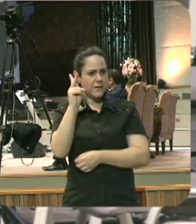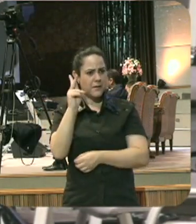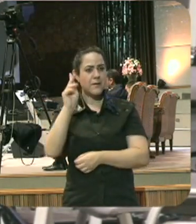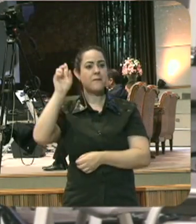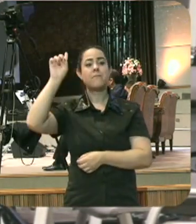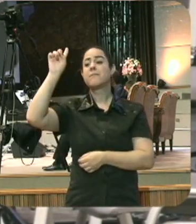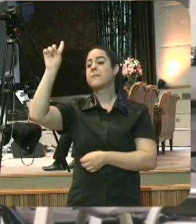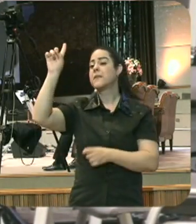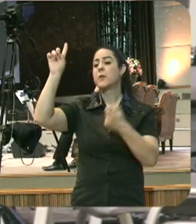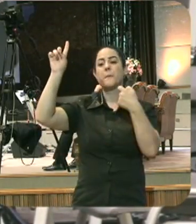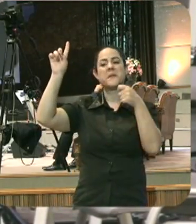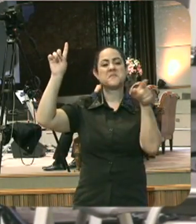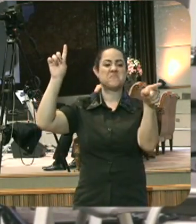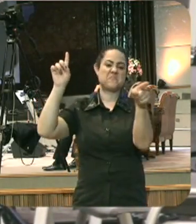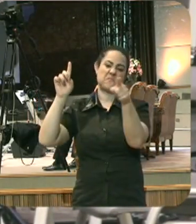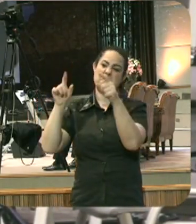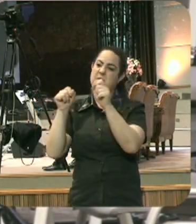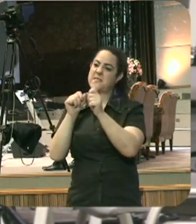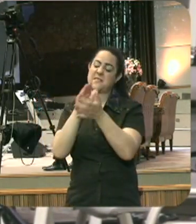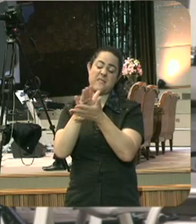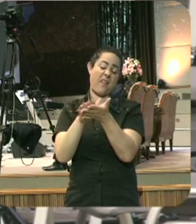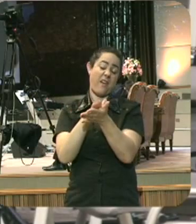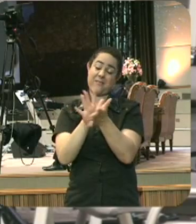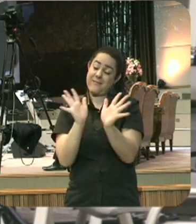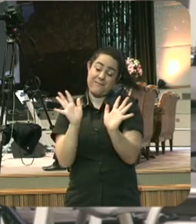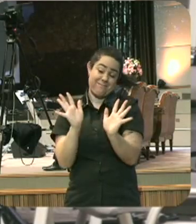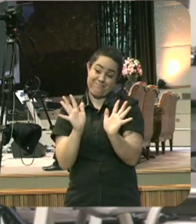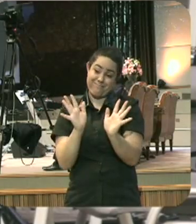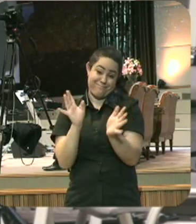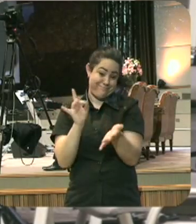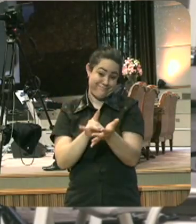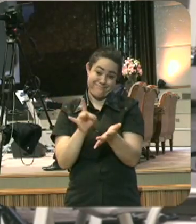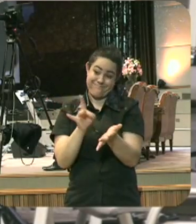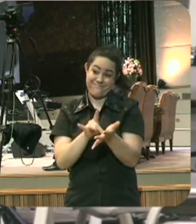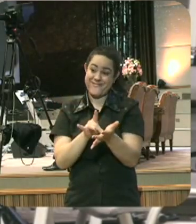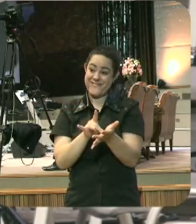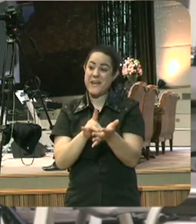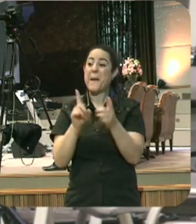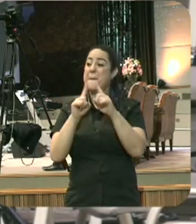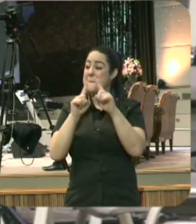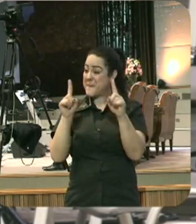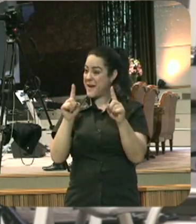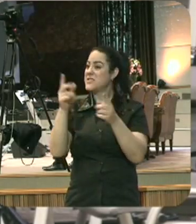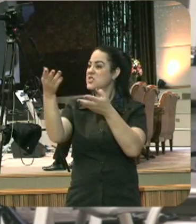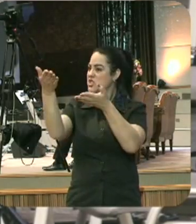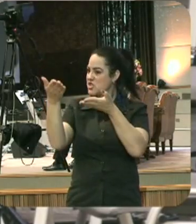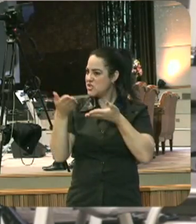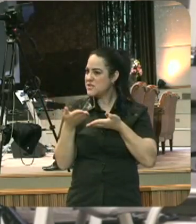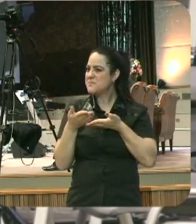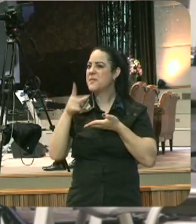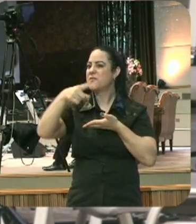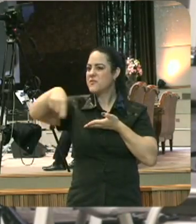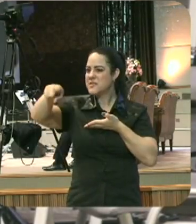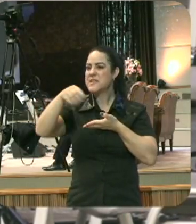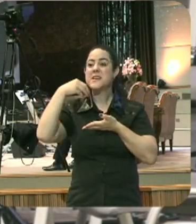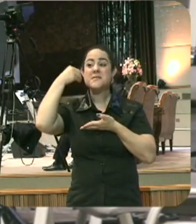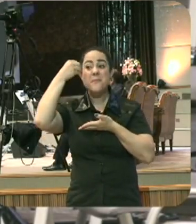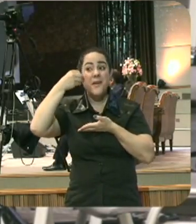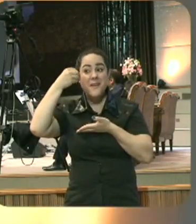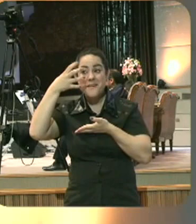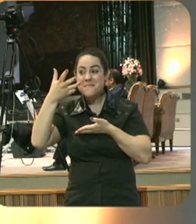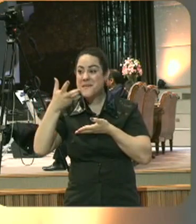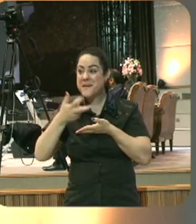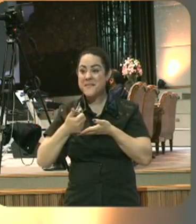Deus não precisa de você para fazer nada, mas Ele está te convidando a viver uma experiência